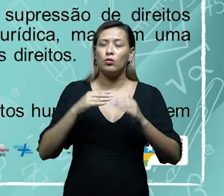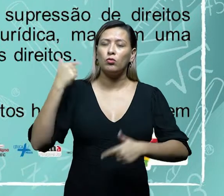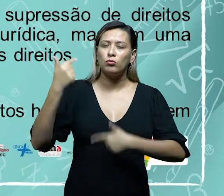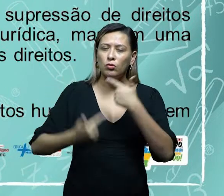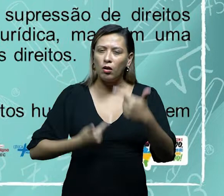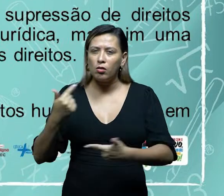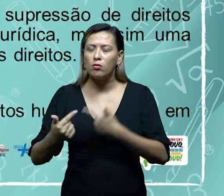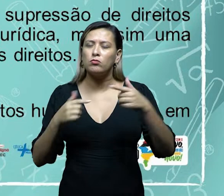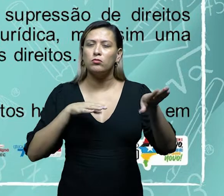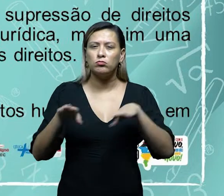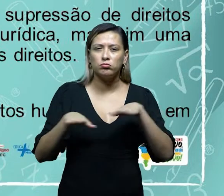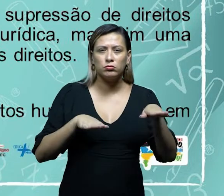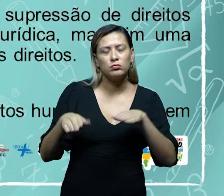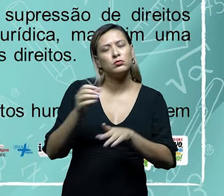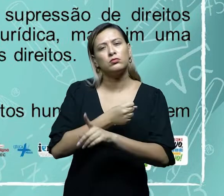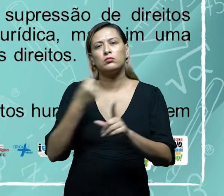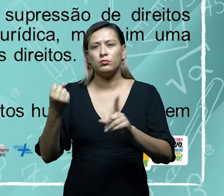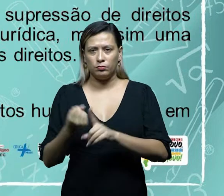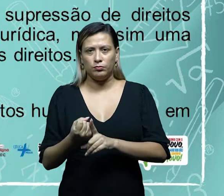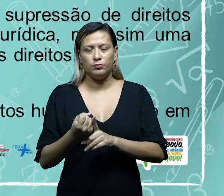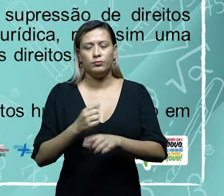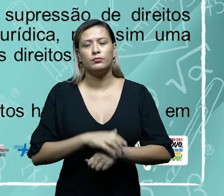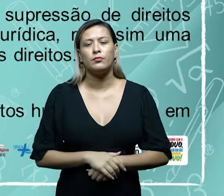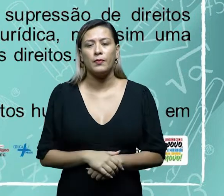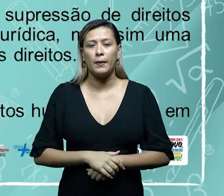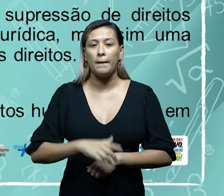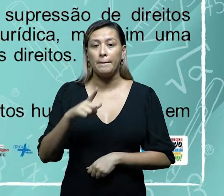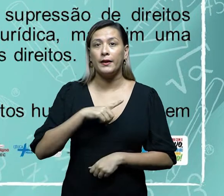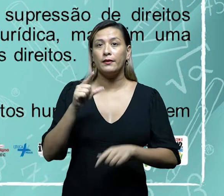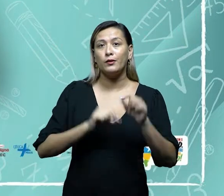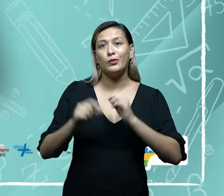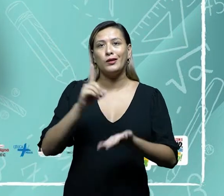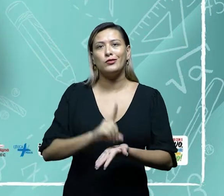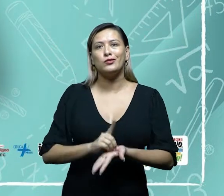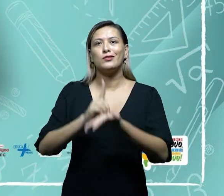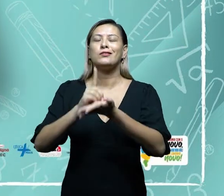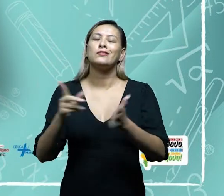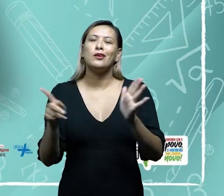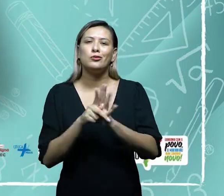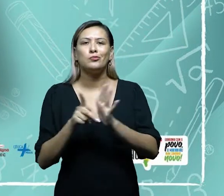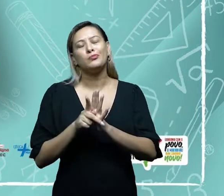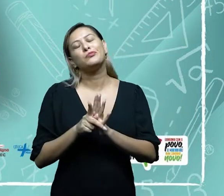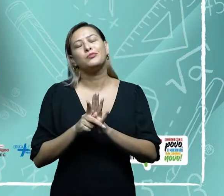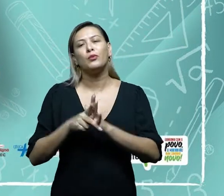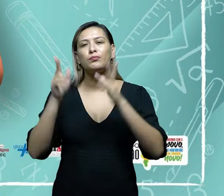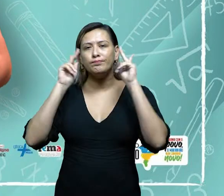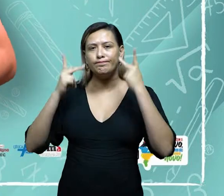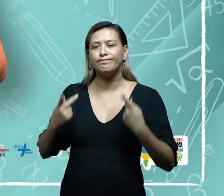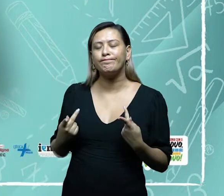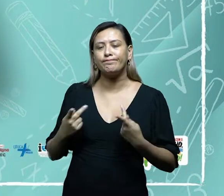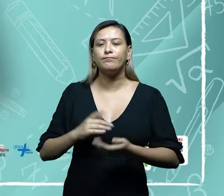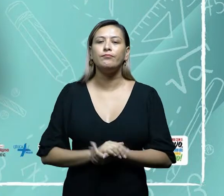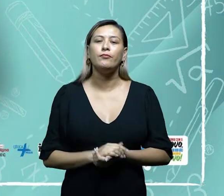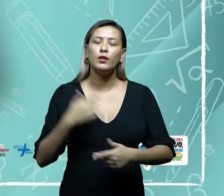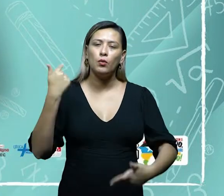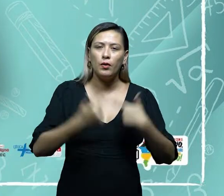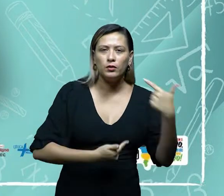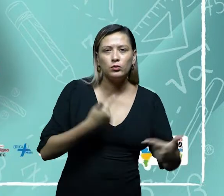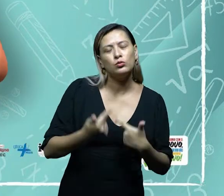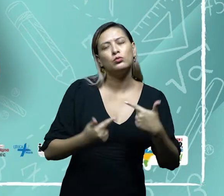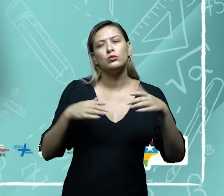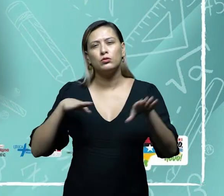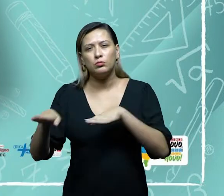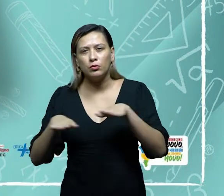sociais, né, para que se firme a dignidade da pessoa humana. Então, esses grupos sociais, né, esses movimentos